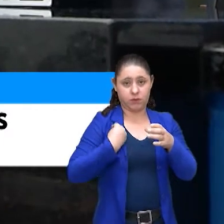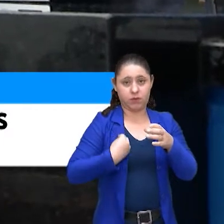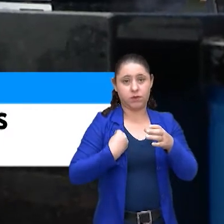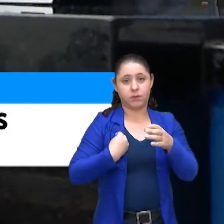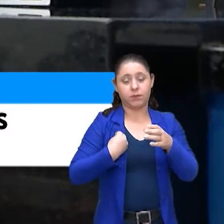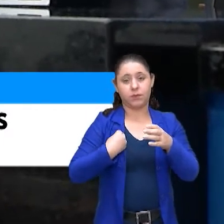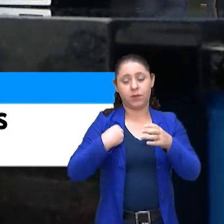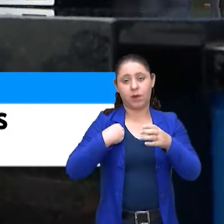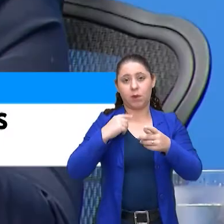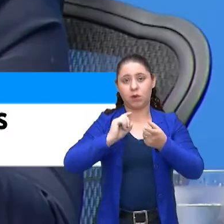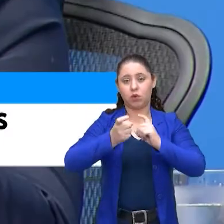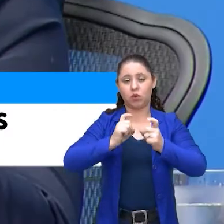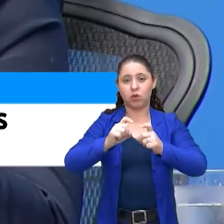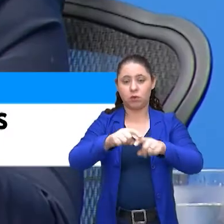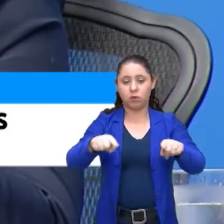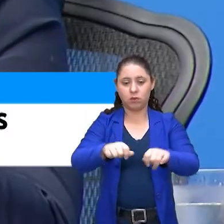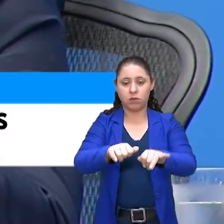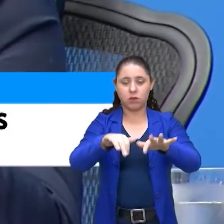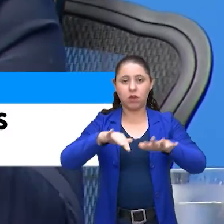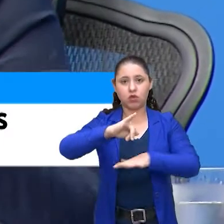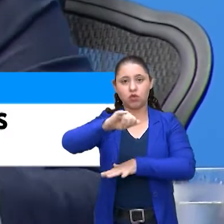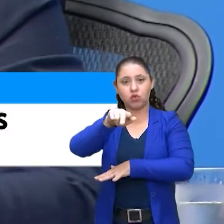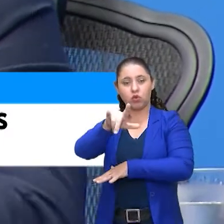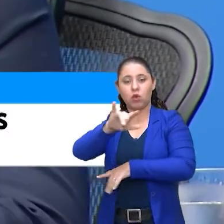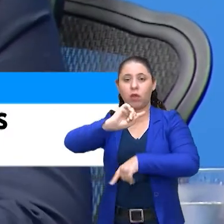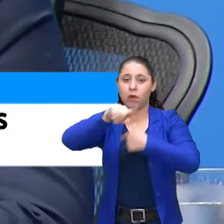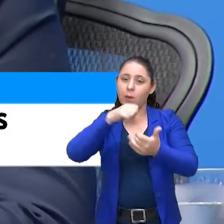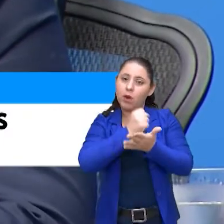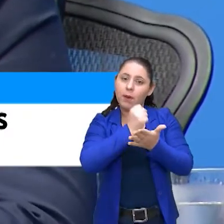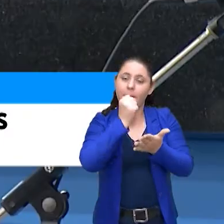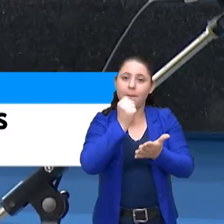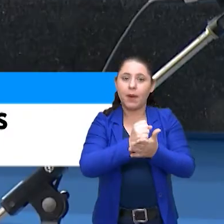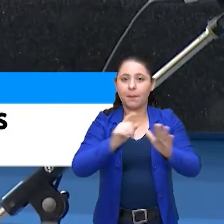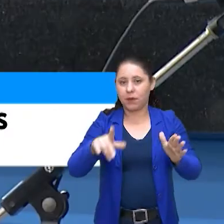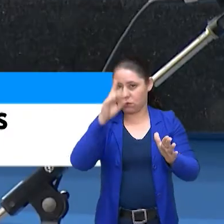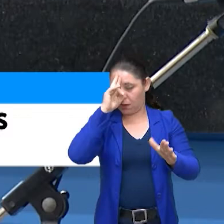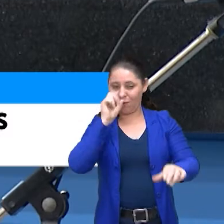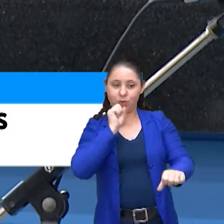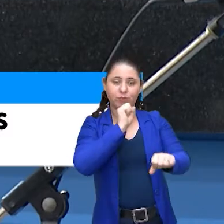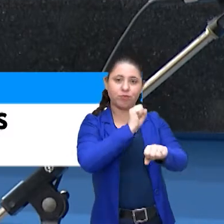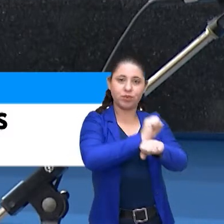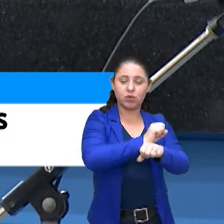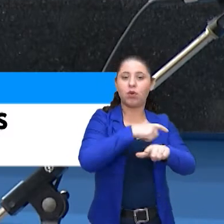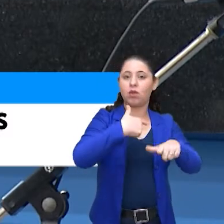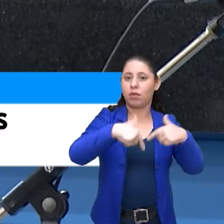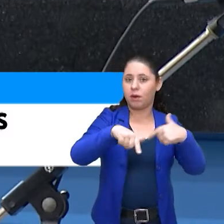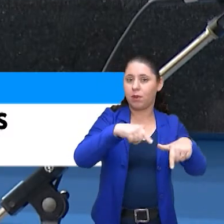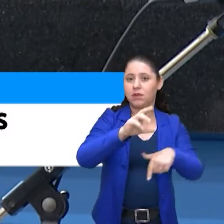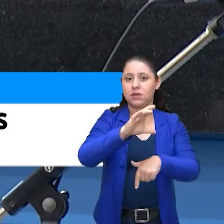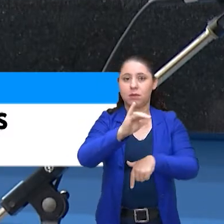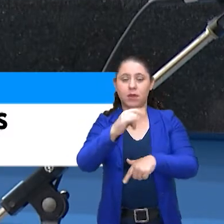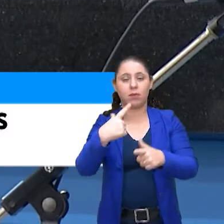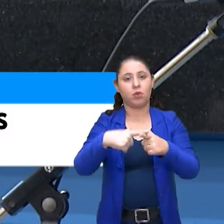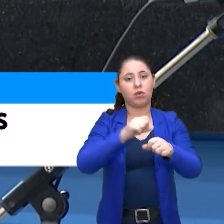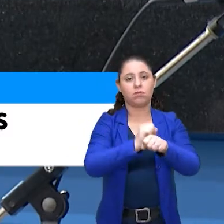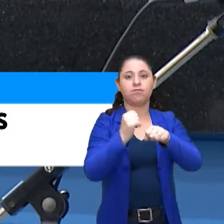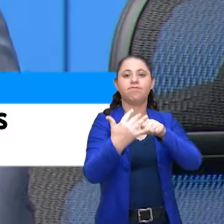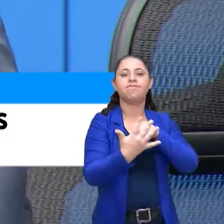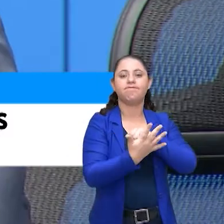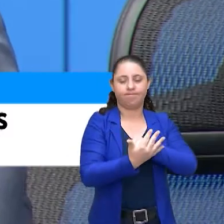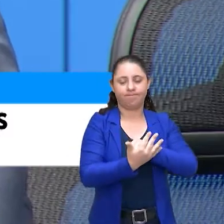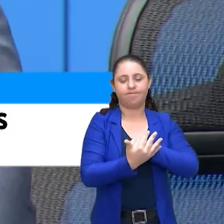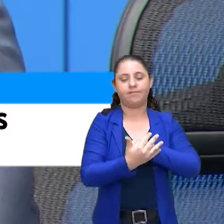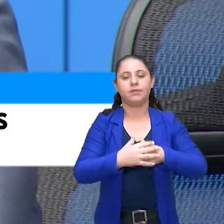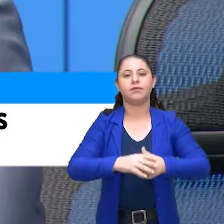comissão se reuniram no plenário Júlio Maia após ato da mesa diretora que suspendeu as atividades do grupo de trabalho em razão da pandemia